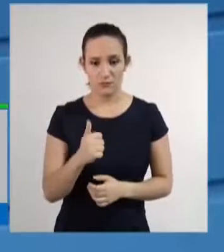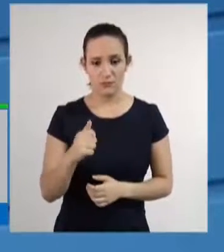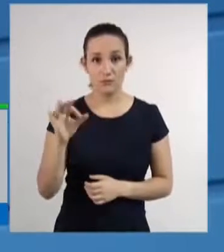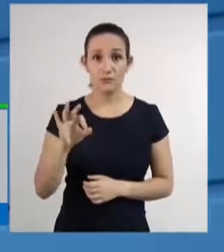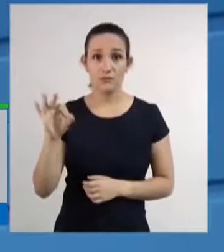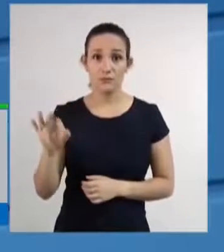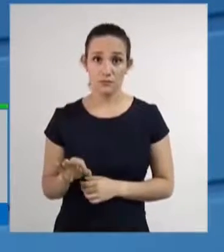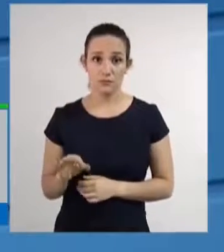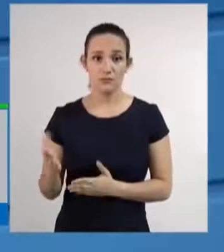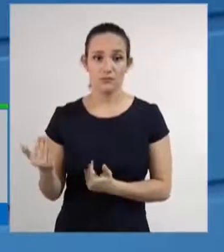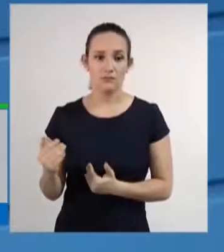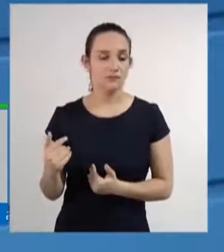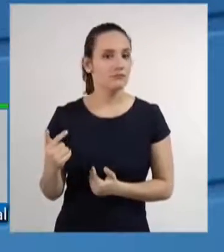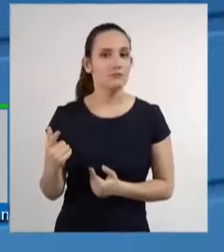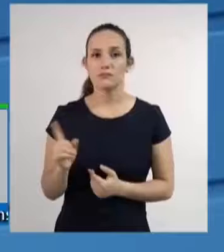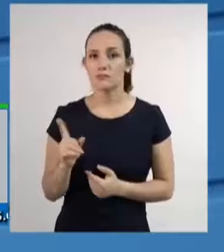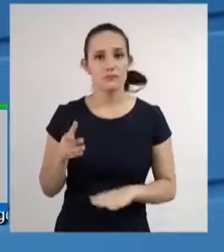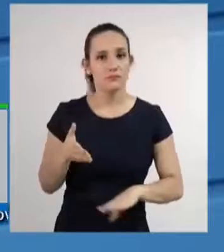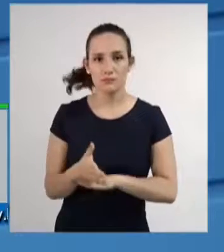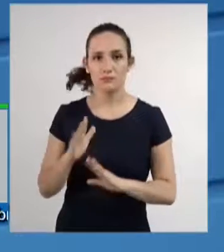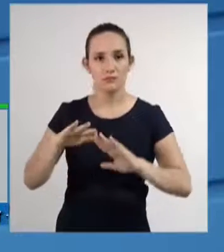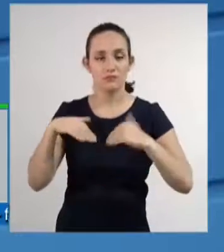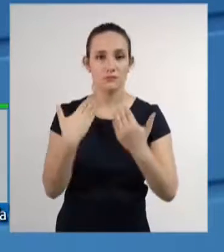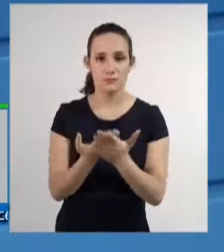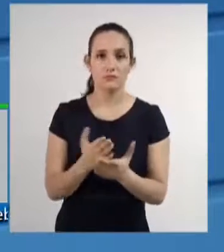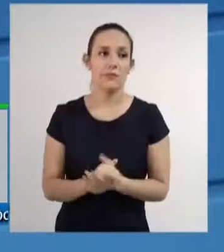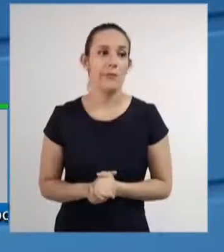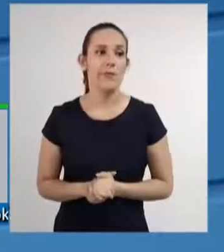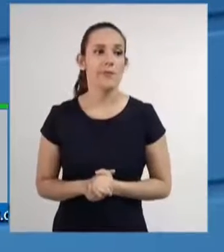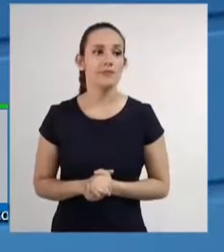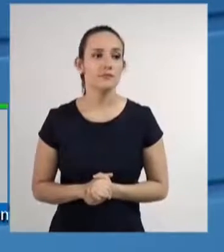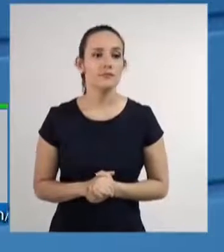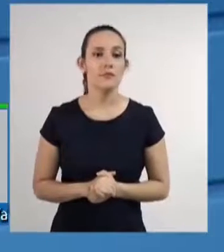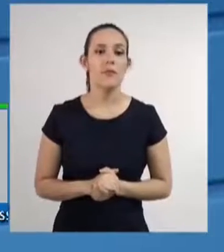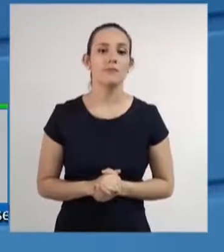51,4% dos jovens do Brasil não frequentam a escola.